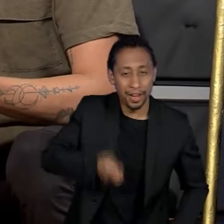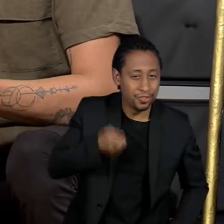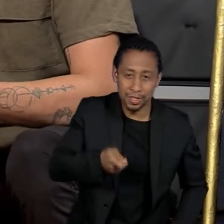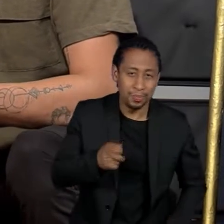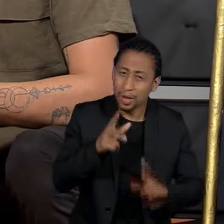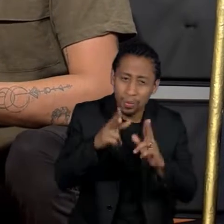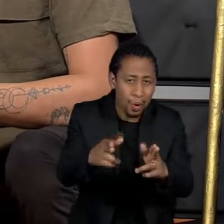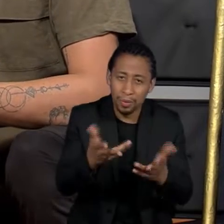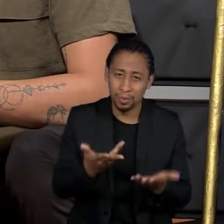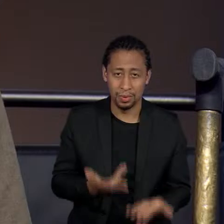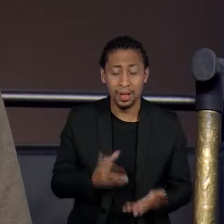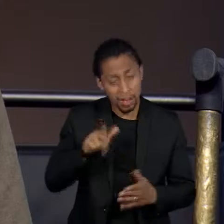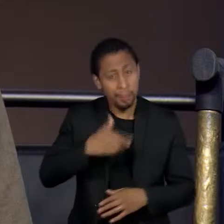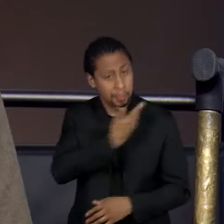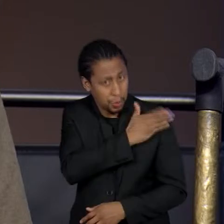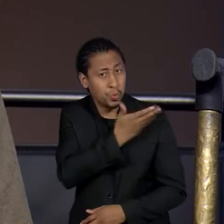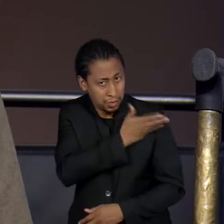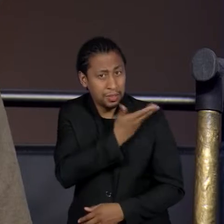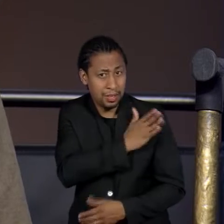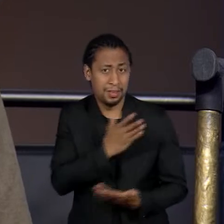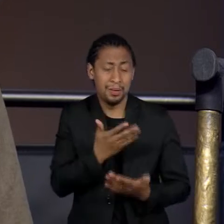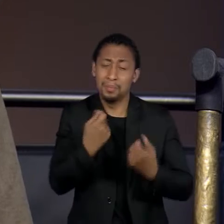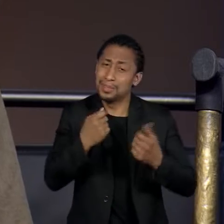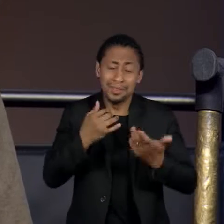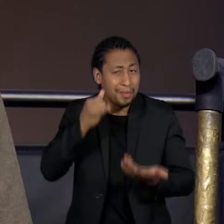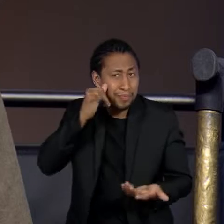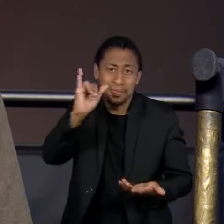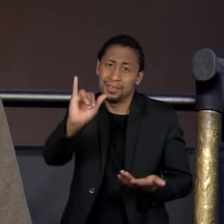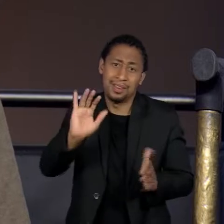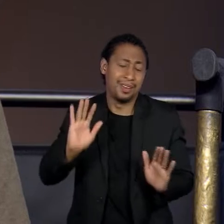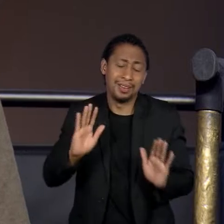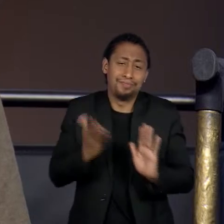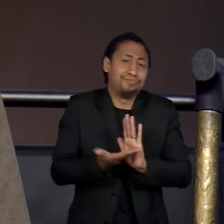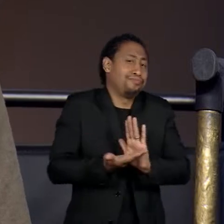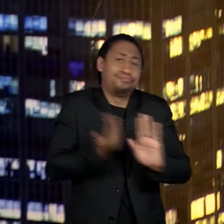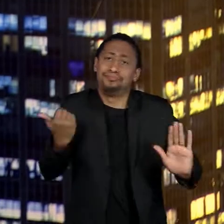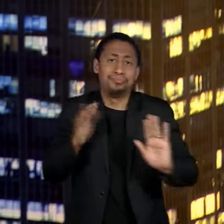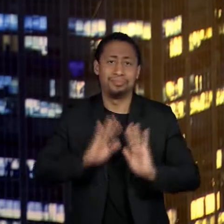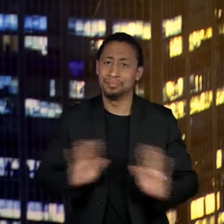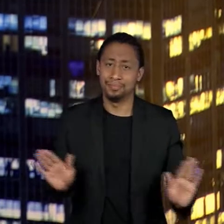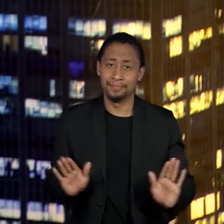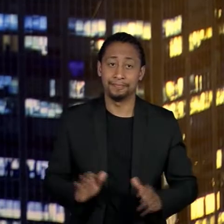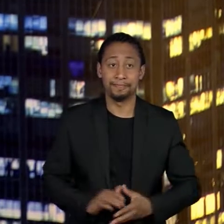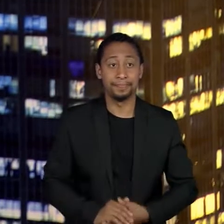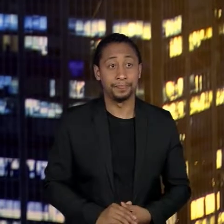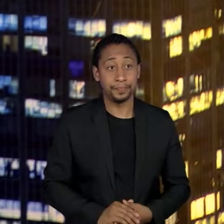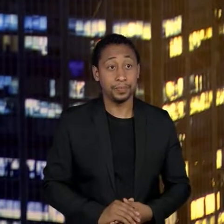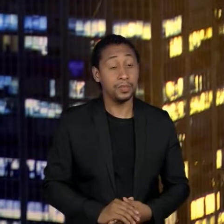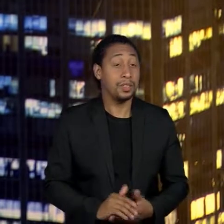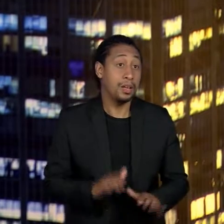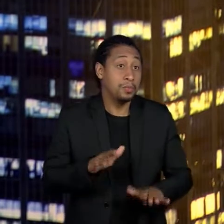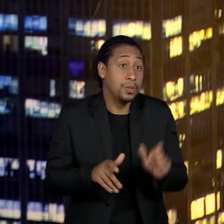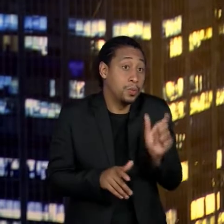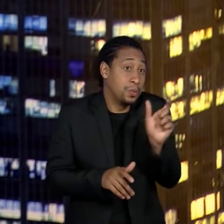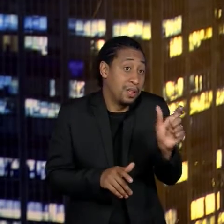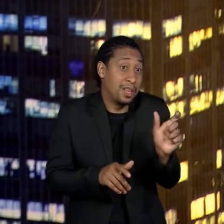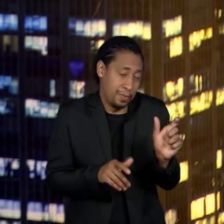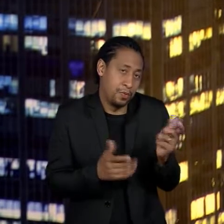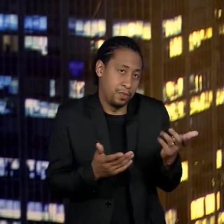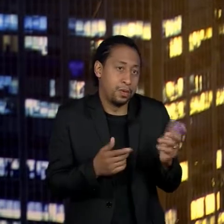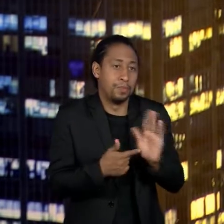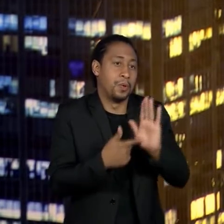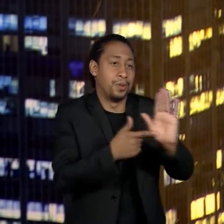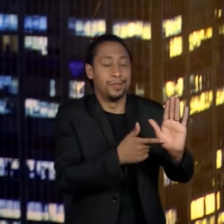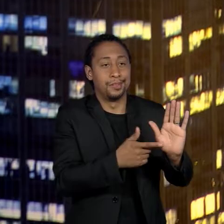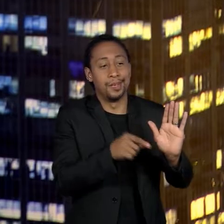de preconceitos que a gente deve excluir da nossa vida. E que muitas vezes esse termo é usado não apenas para se